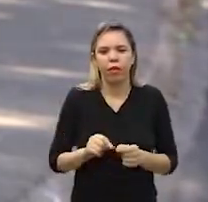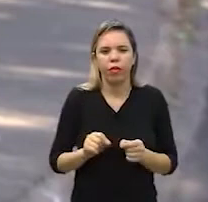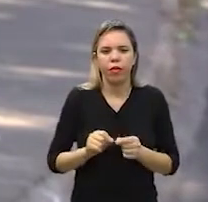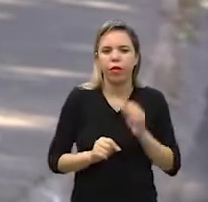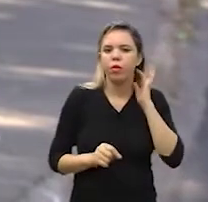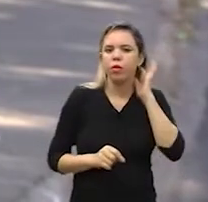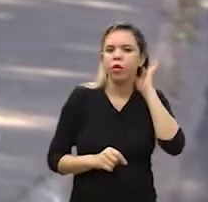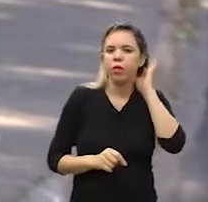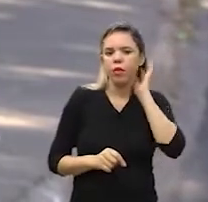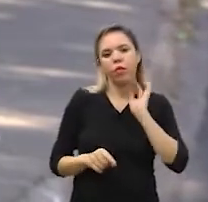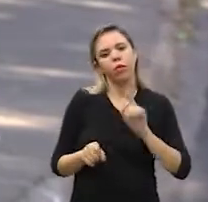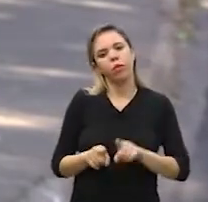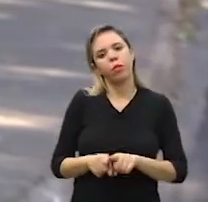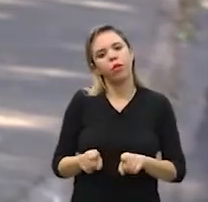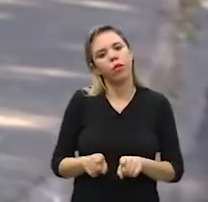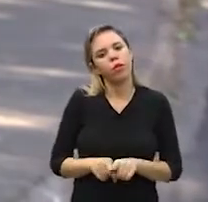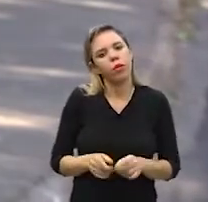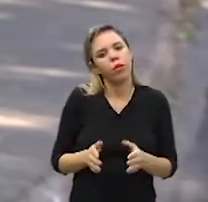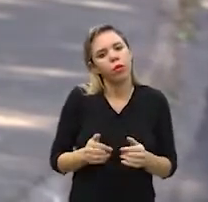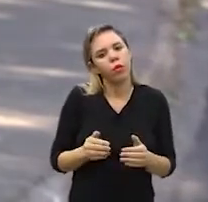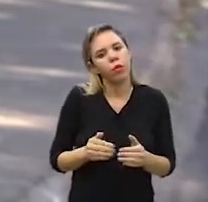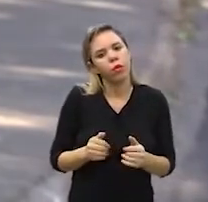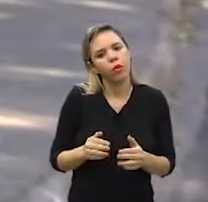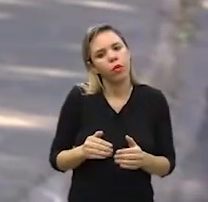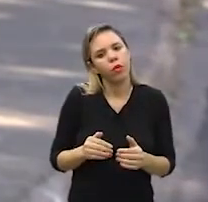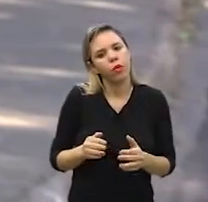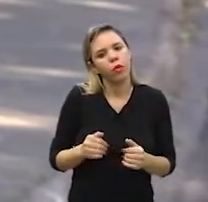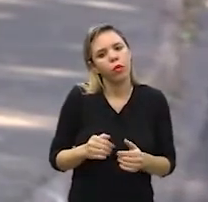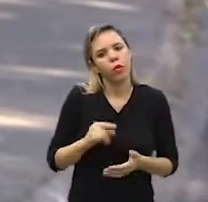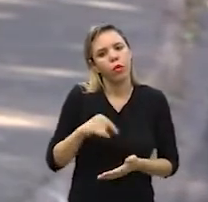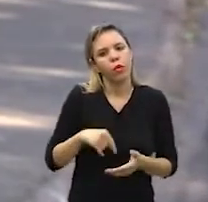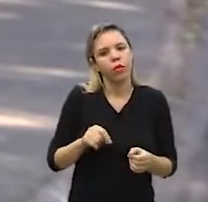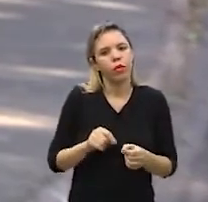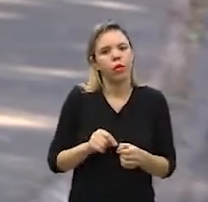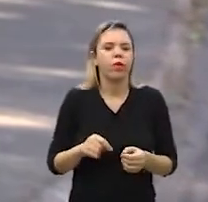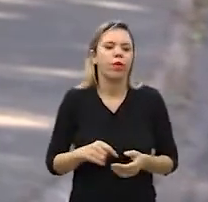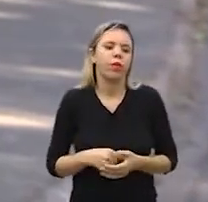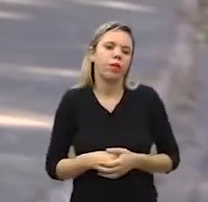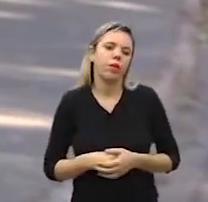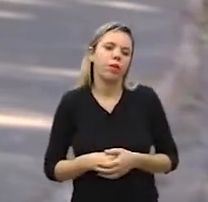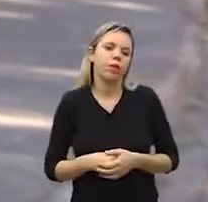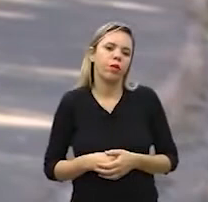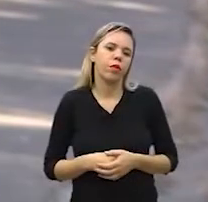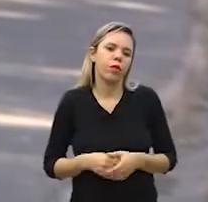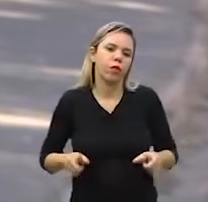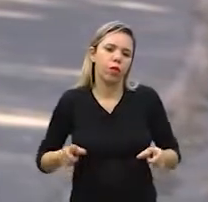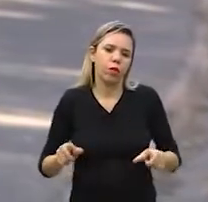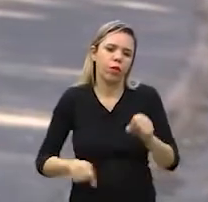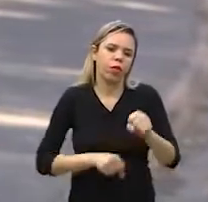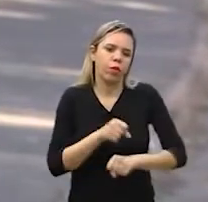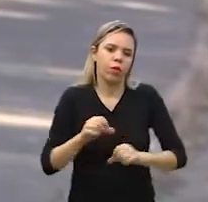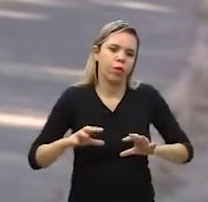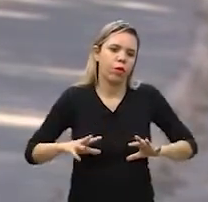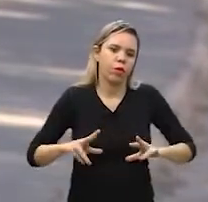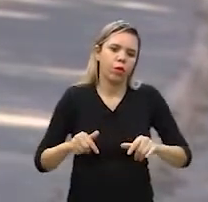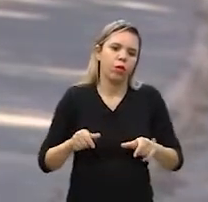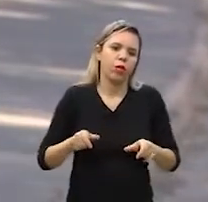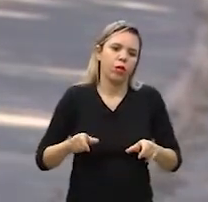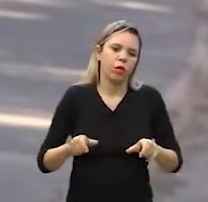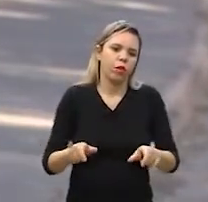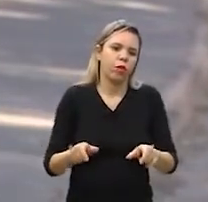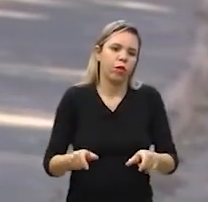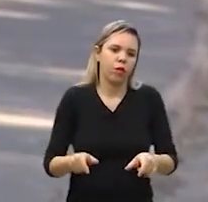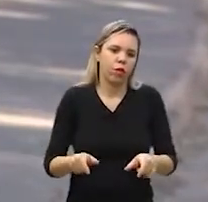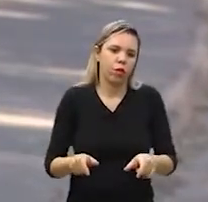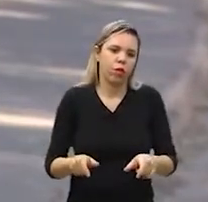dia onde nós fizemos também uma um pedido e uma solicitação e indicação de uma ciclovia em